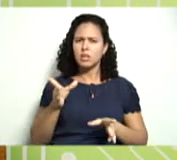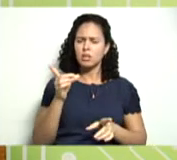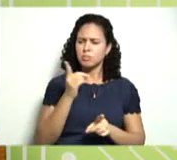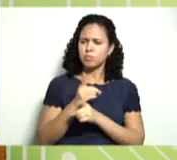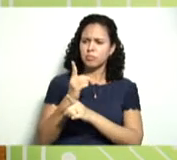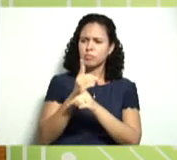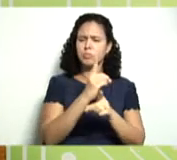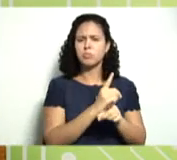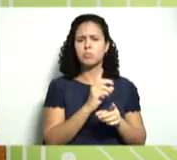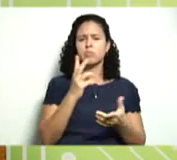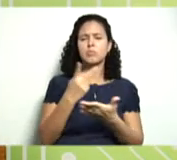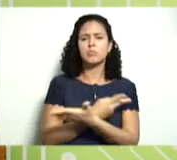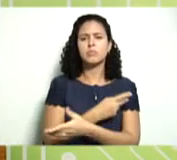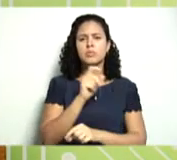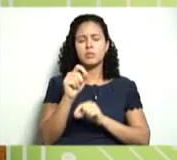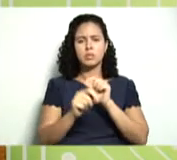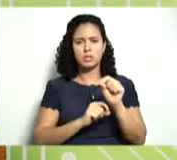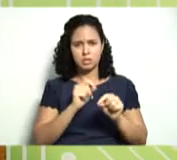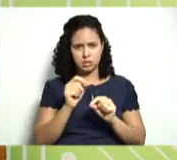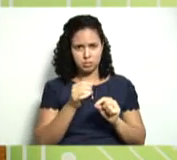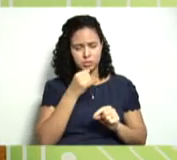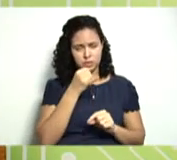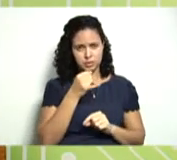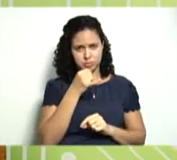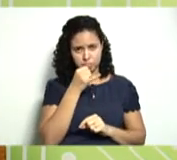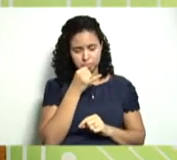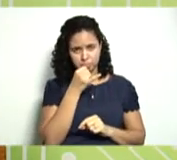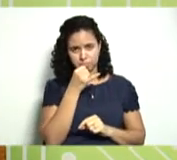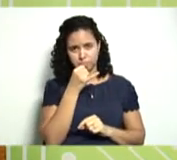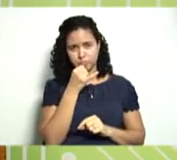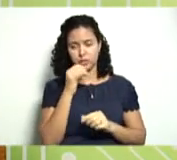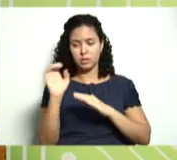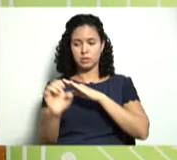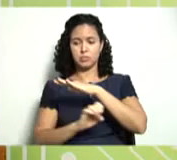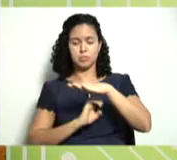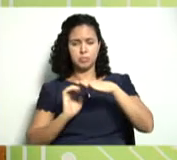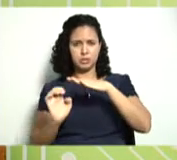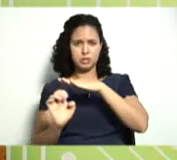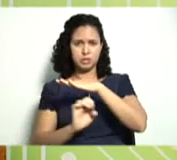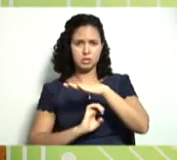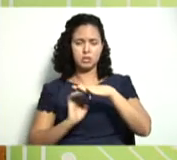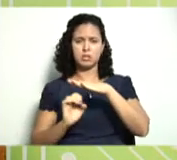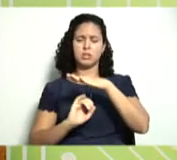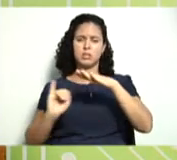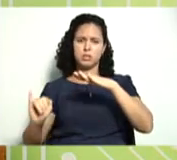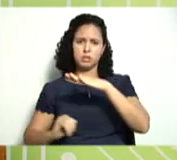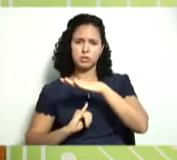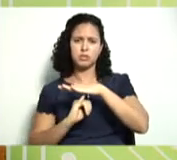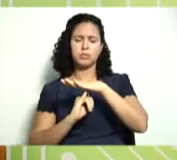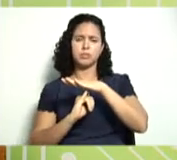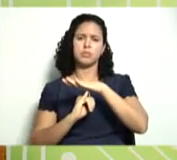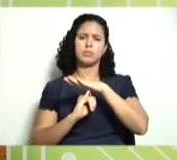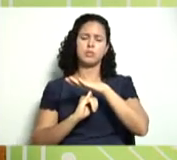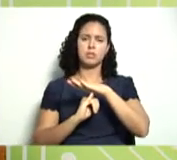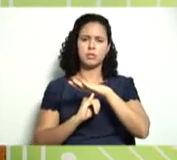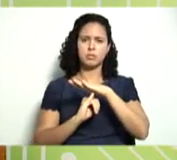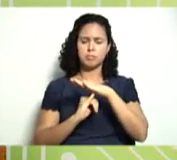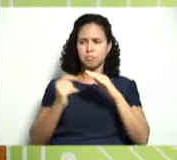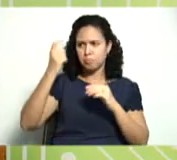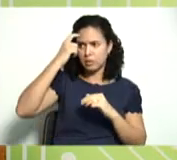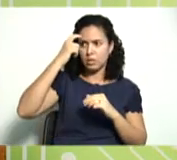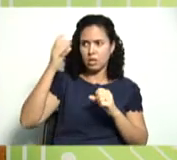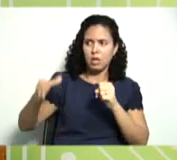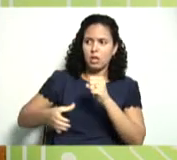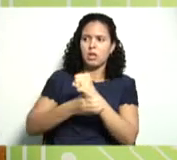chega deixa a gente impressionado empresas instituições e órgãos não pensam na